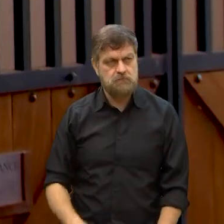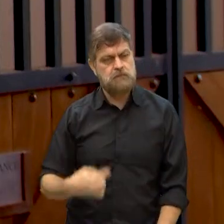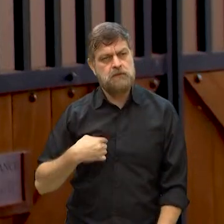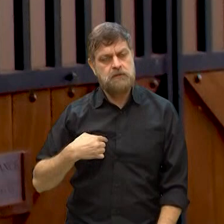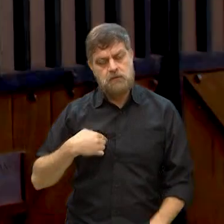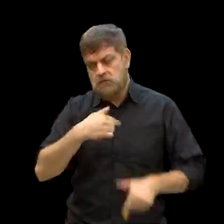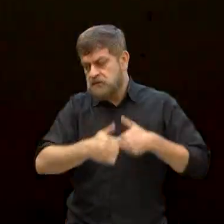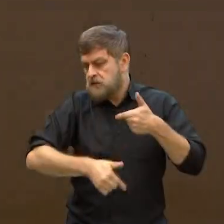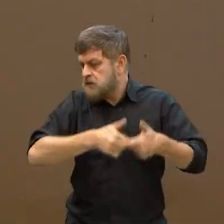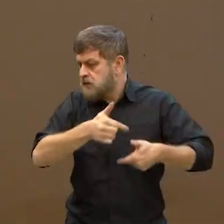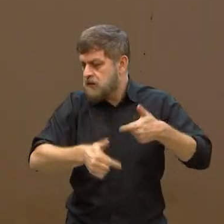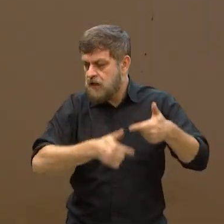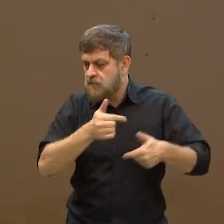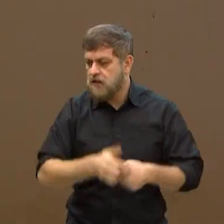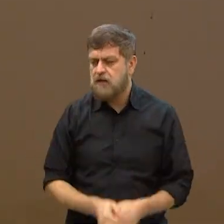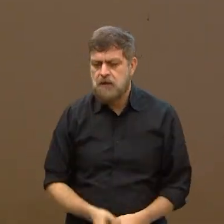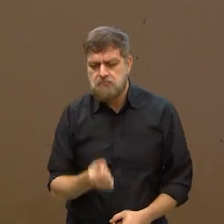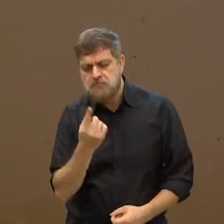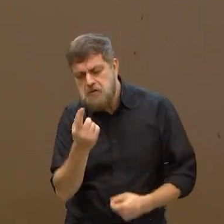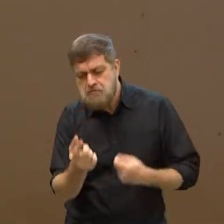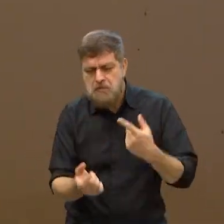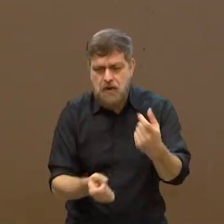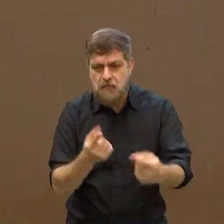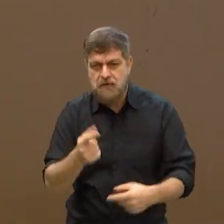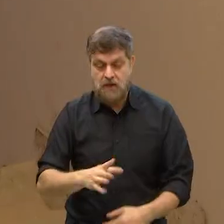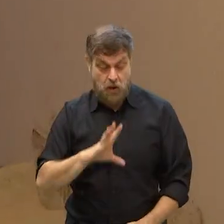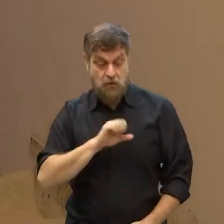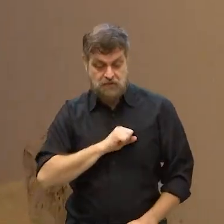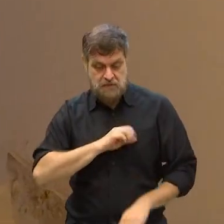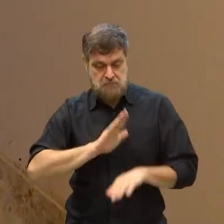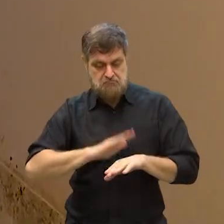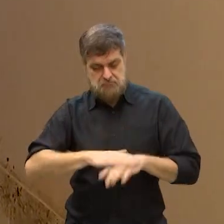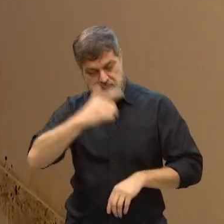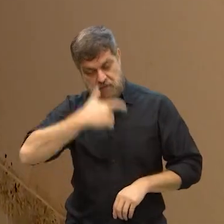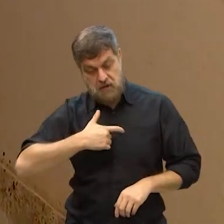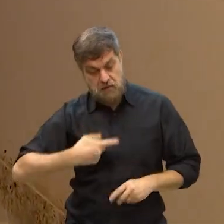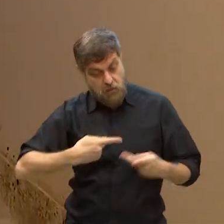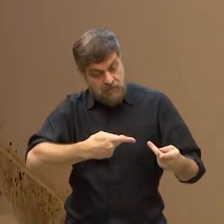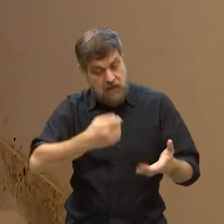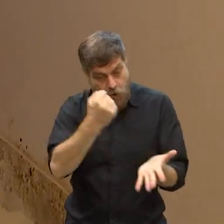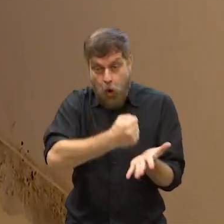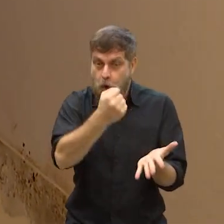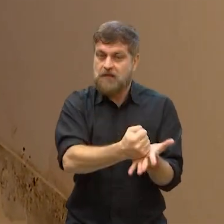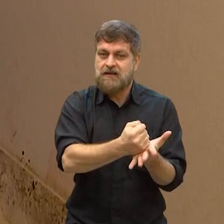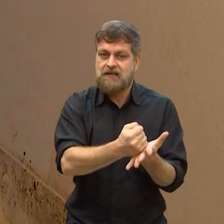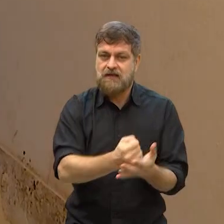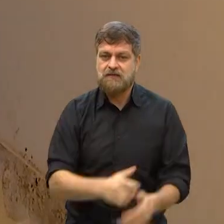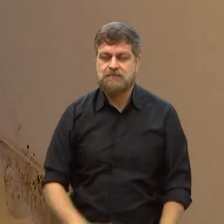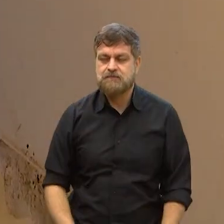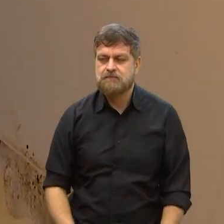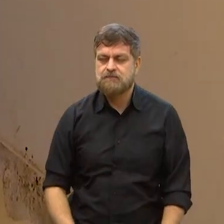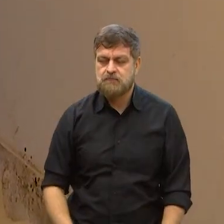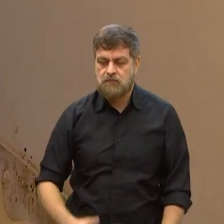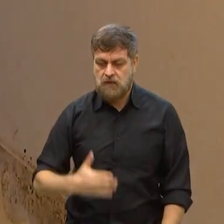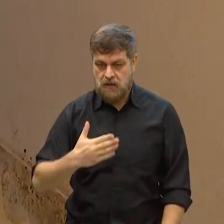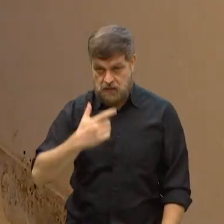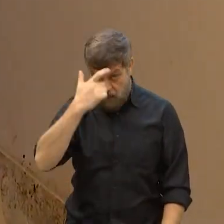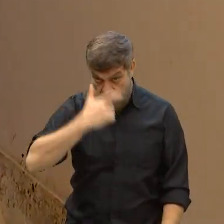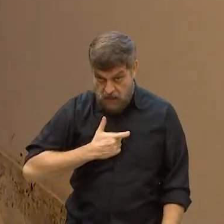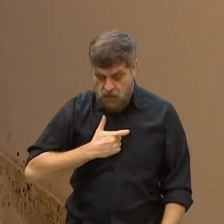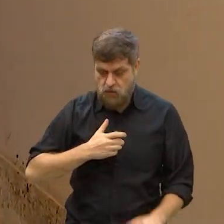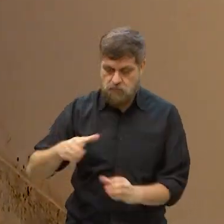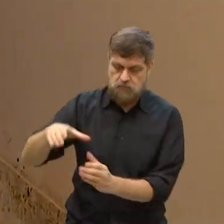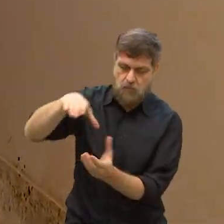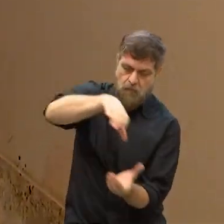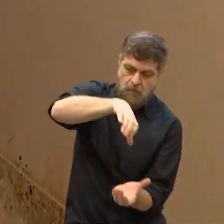do nada, eu comecei a trabalhar aqui, fazendo bico. Tá. Daí gostaram do meu trabalho e me contrataram. O que você faz aqui? Aqui